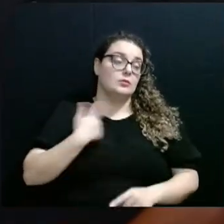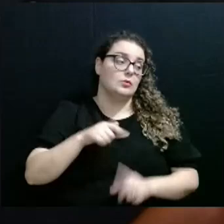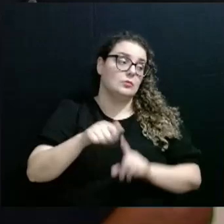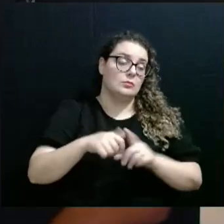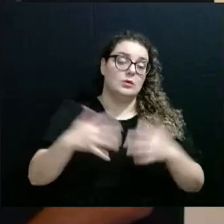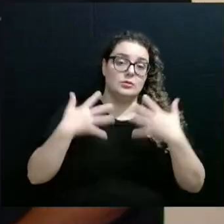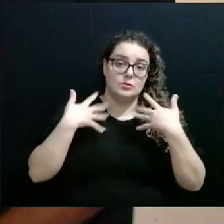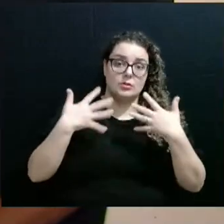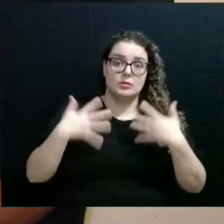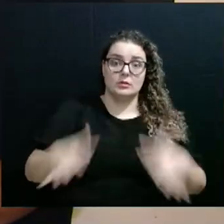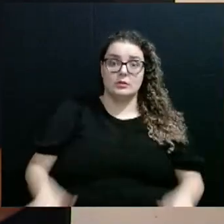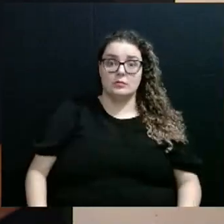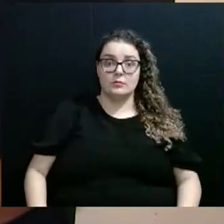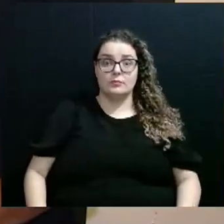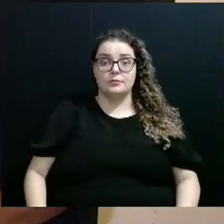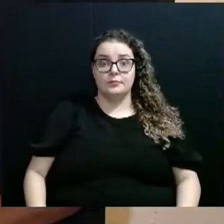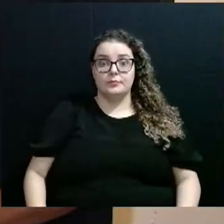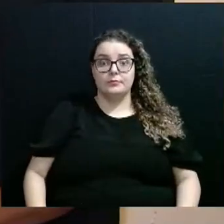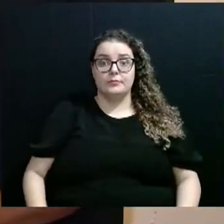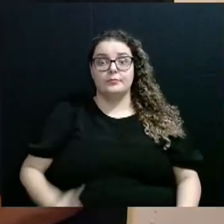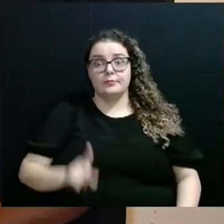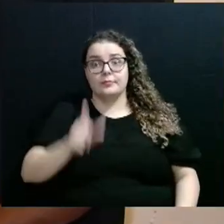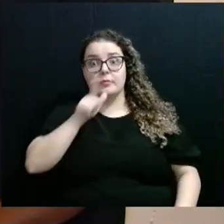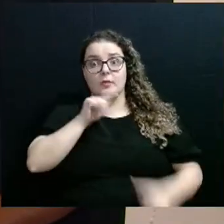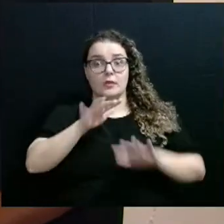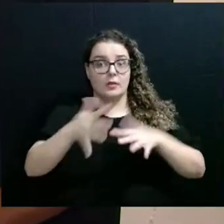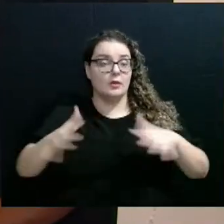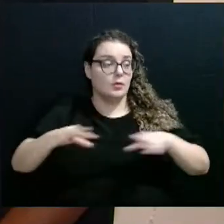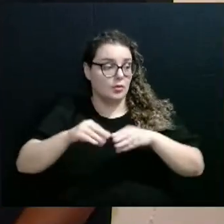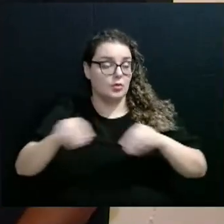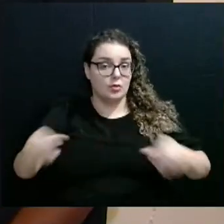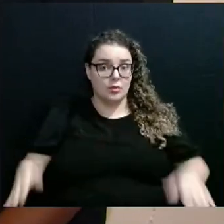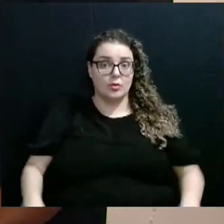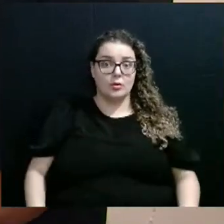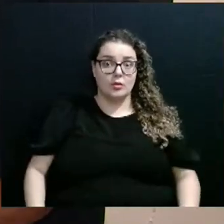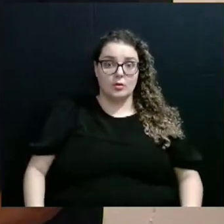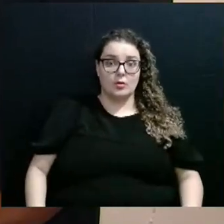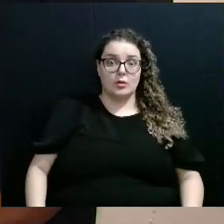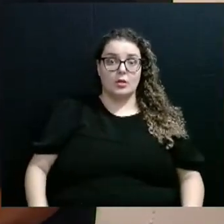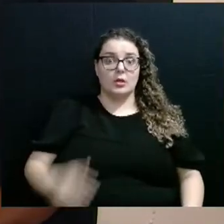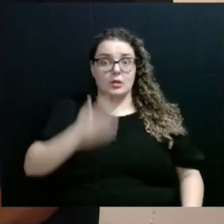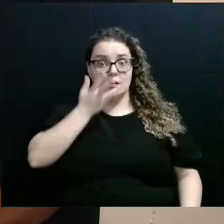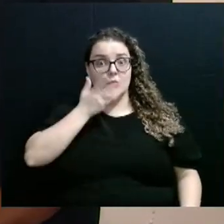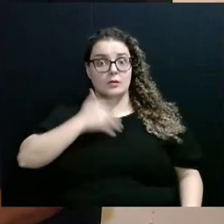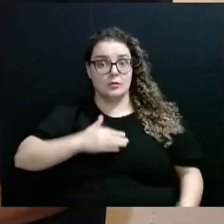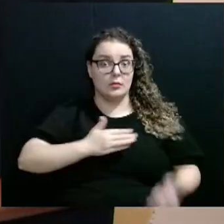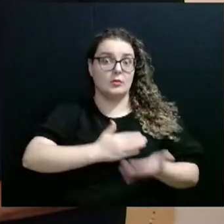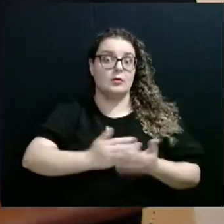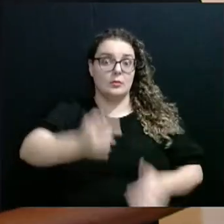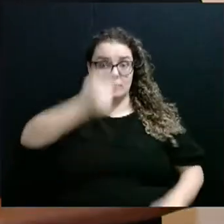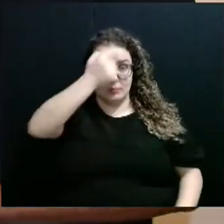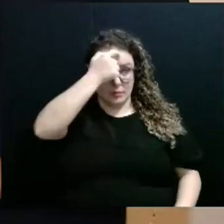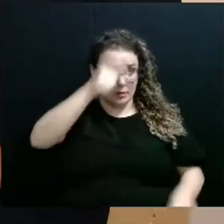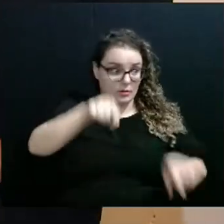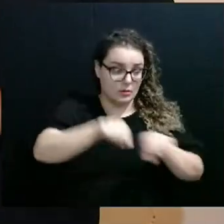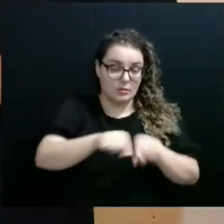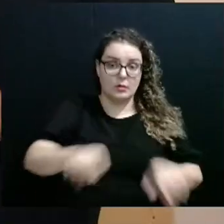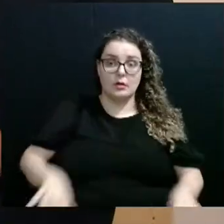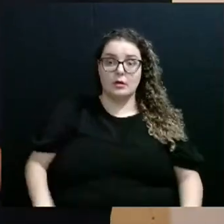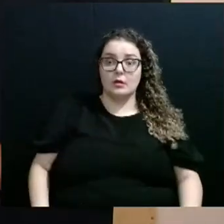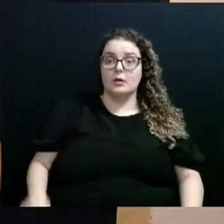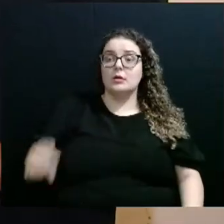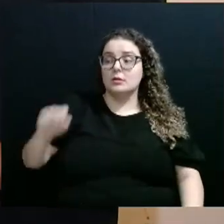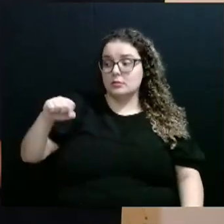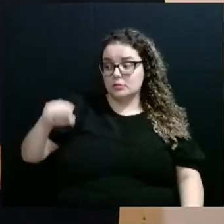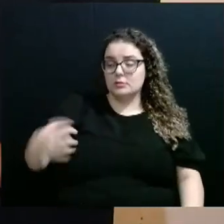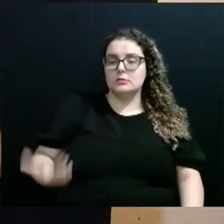gente indo para a praia, né, Bruno? E isso aqui as crianças já têm que começar a ter consciência também. Sim, a gente, principalmente o